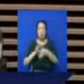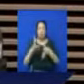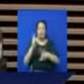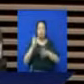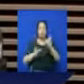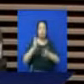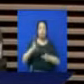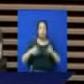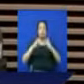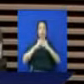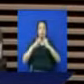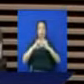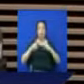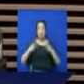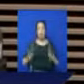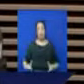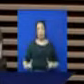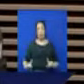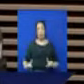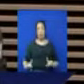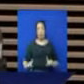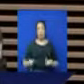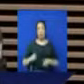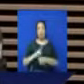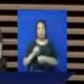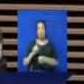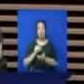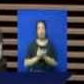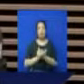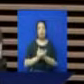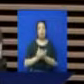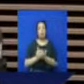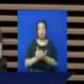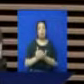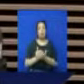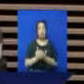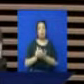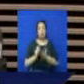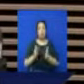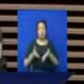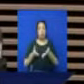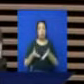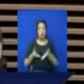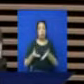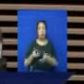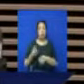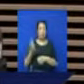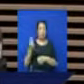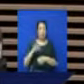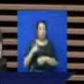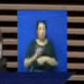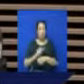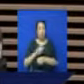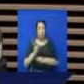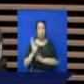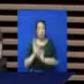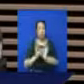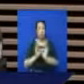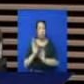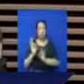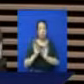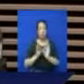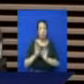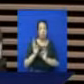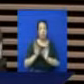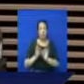humana, ela não começou em mim, ela começou no dia dos Atos Apóstolos. Nós só nos organizamos para sermos